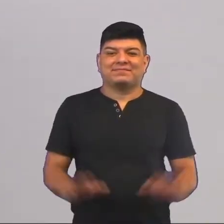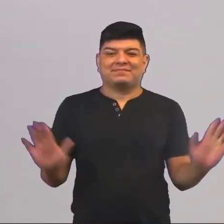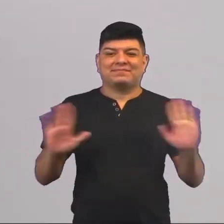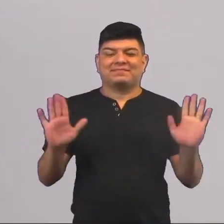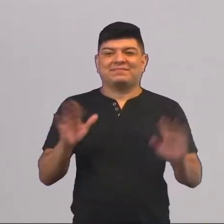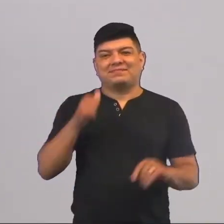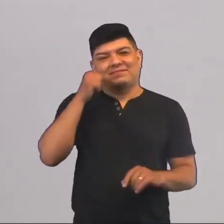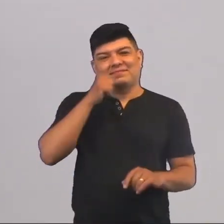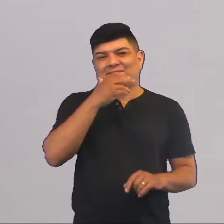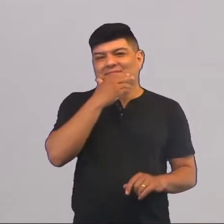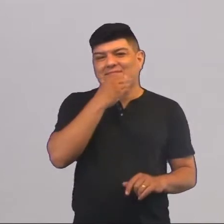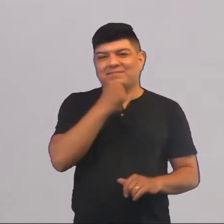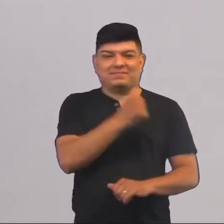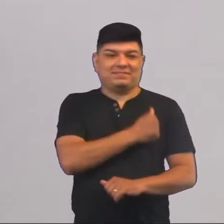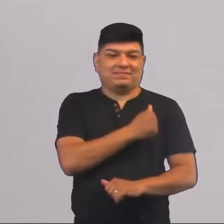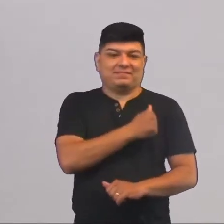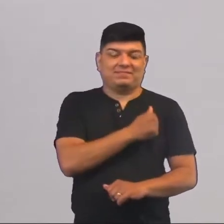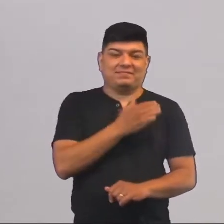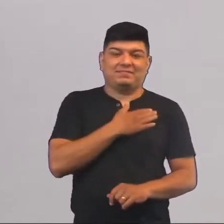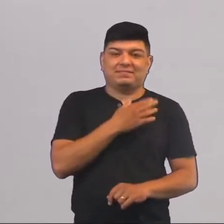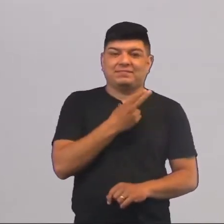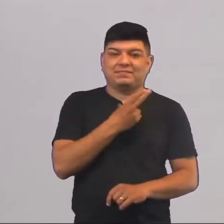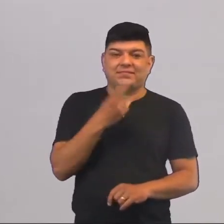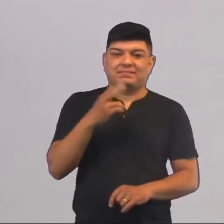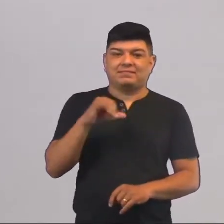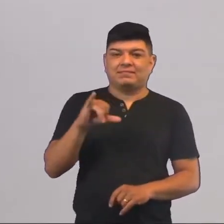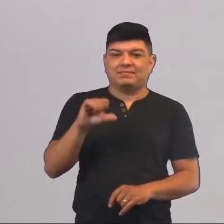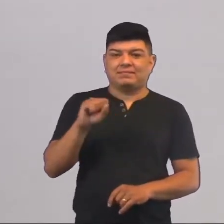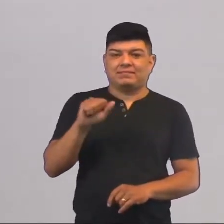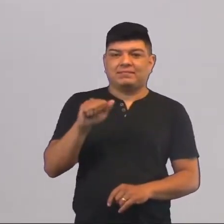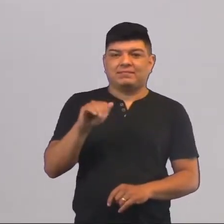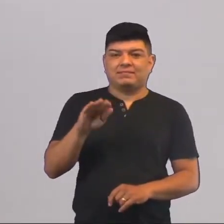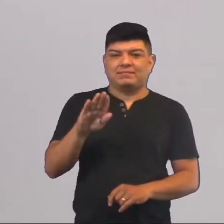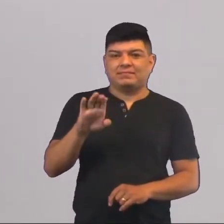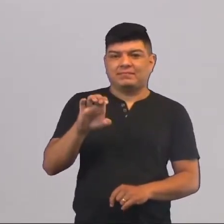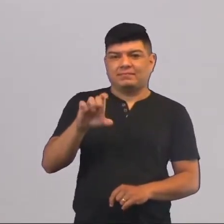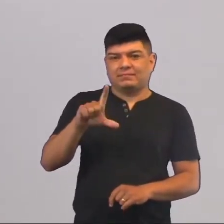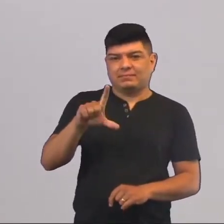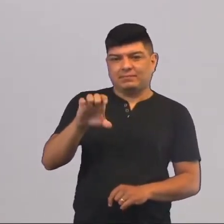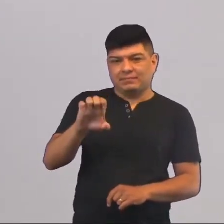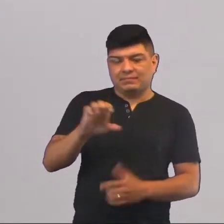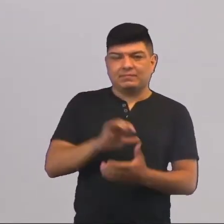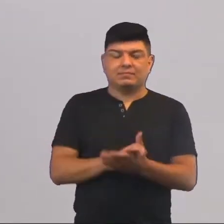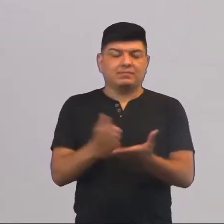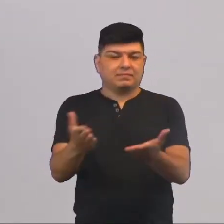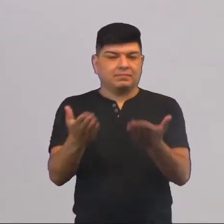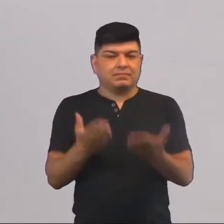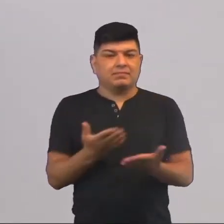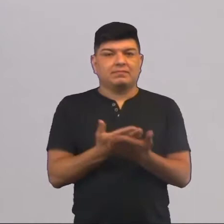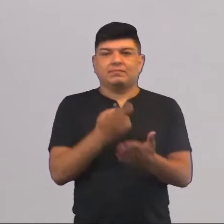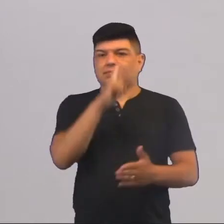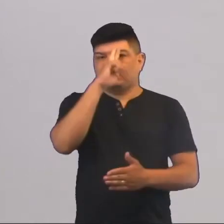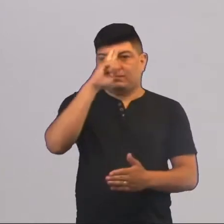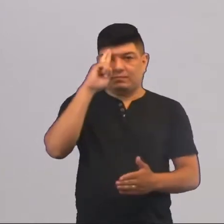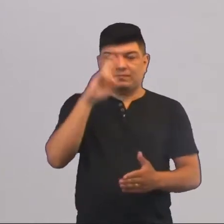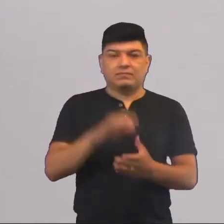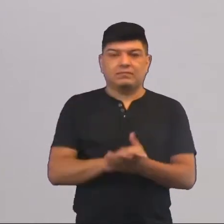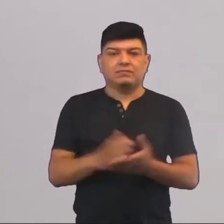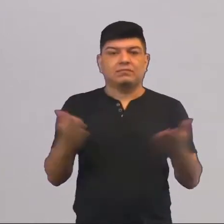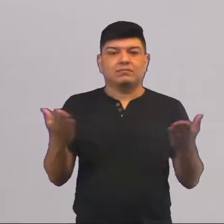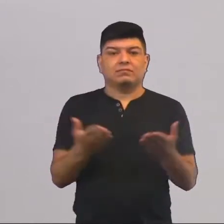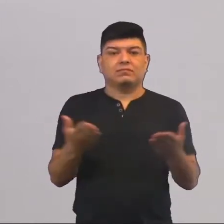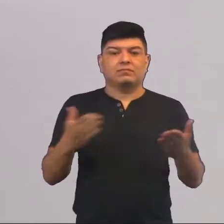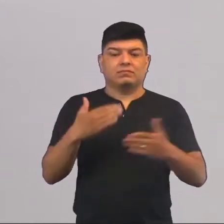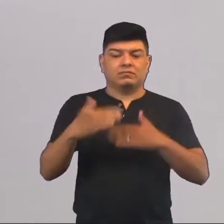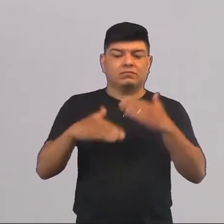Olá, alunas e alunos. Eu sou a professora Isabelle, bem-vindos a mais uma aula de História. Na aula de hoje, nós vamos estudar um pouco